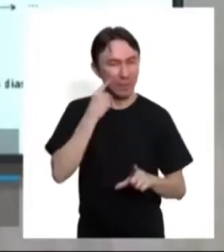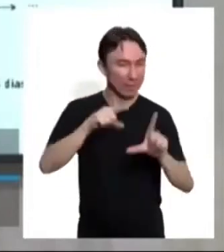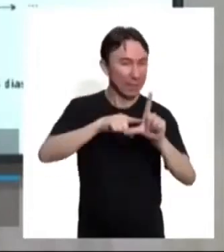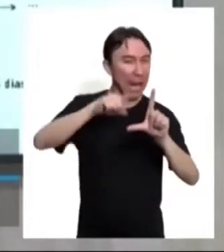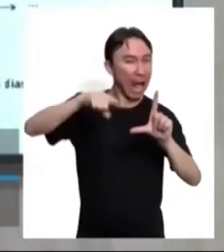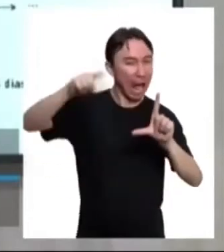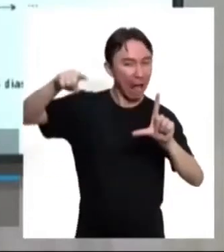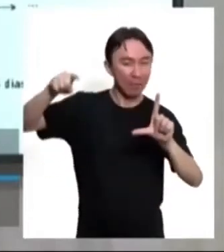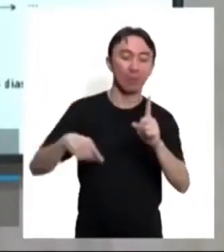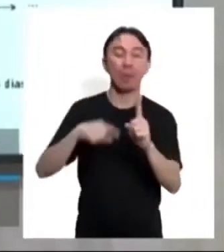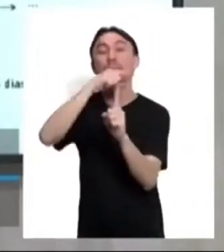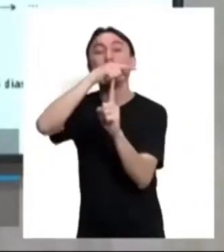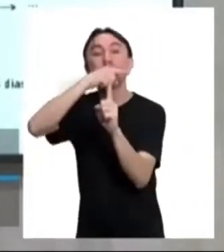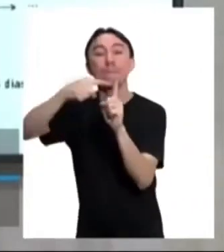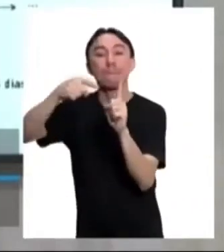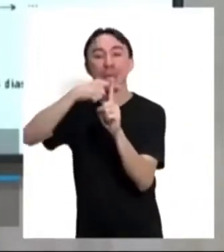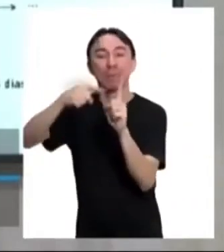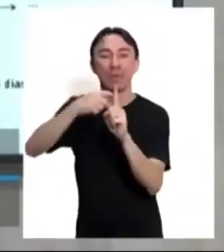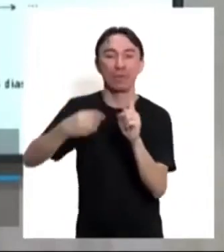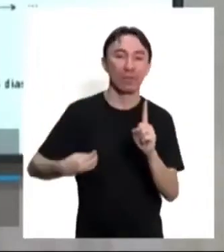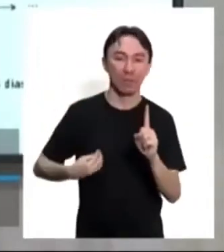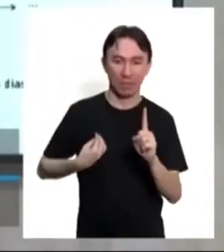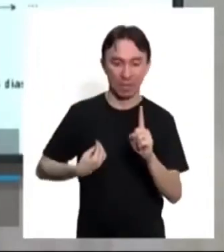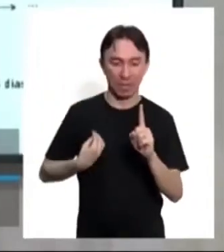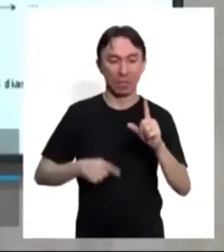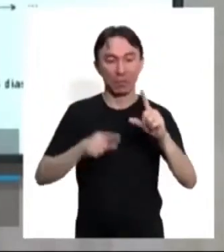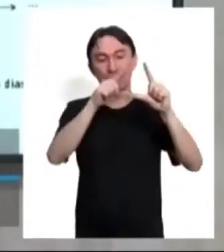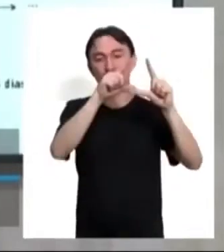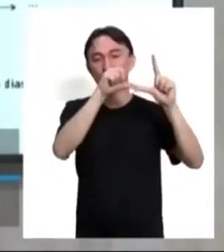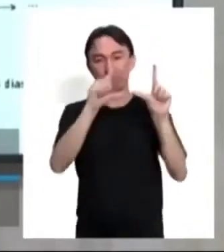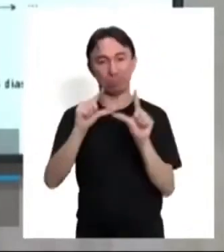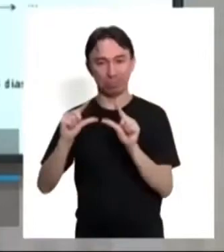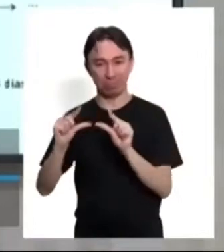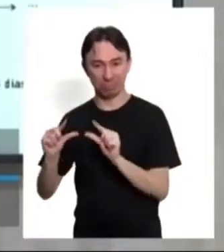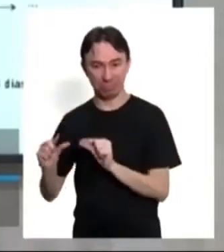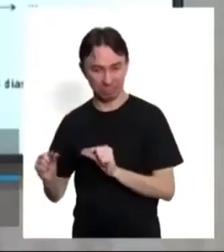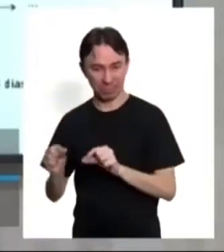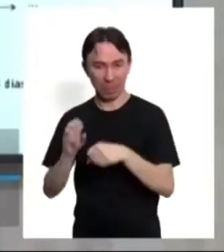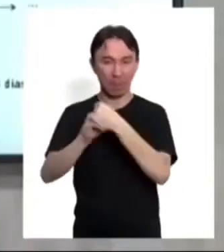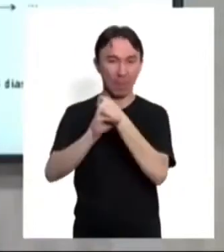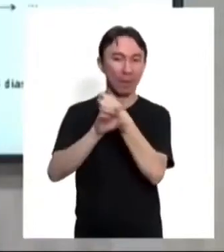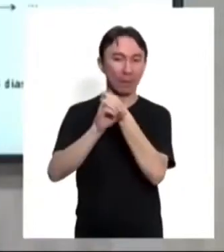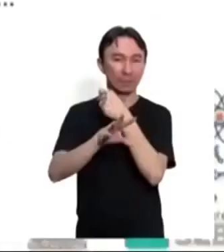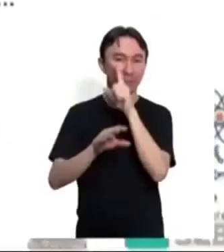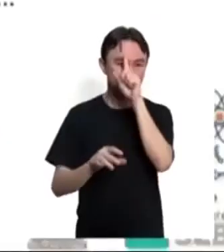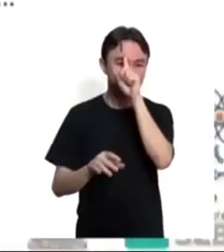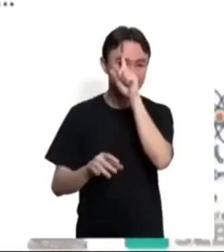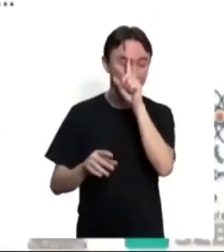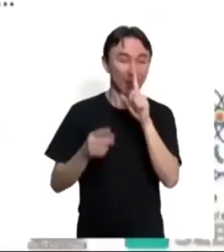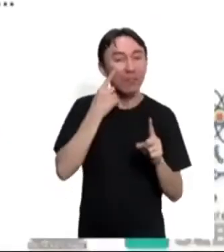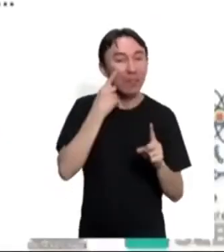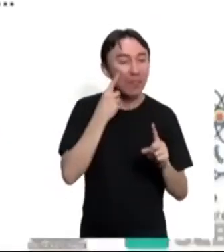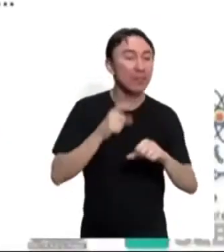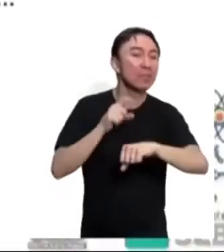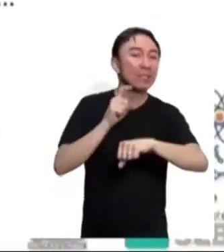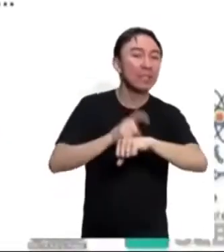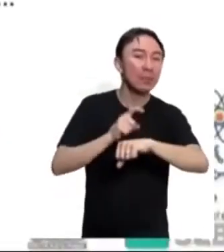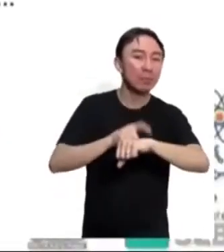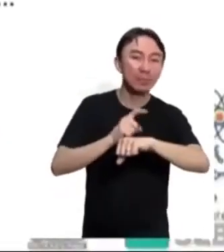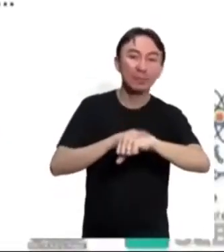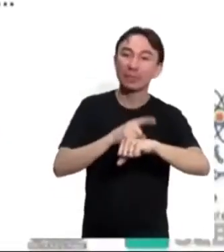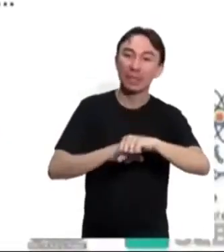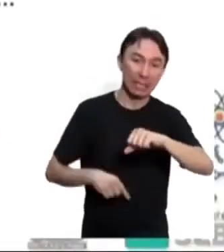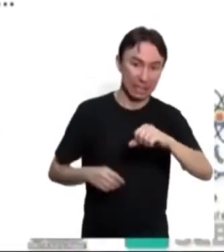meia-vida, como seria um gráfico de decaimento radioativo. Observe que eu tenho no tempo zero, aqui você tem a